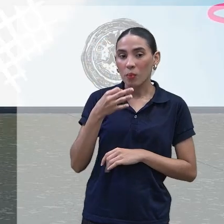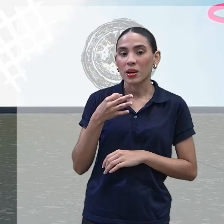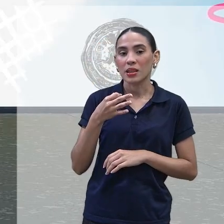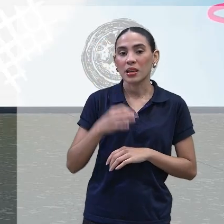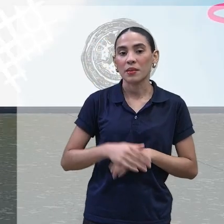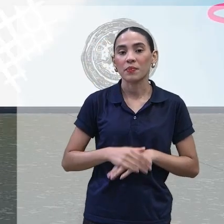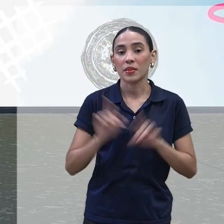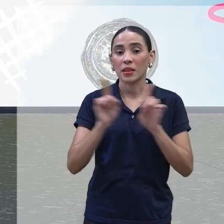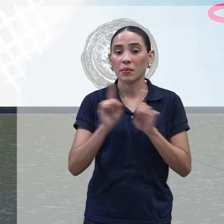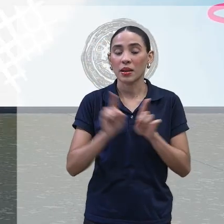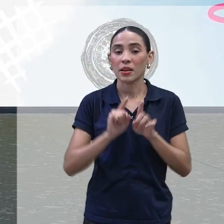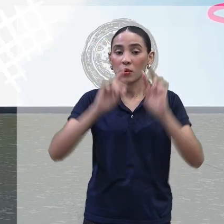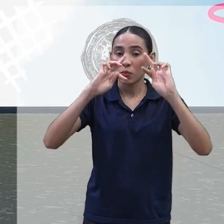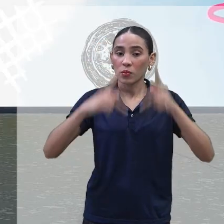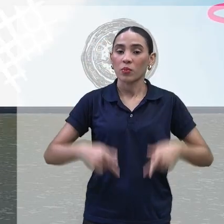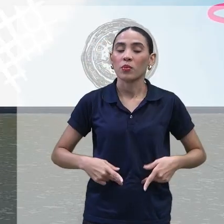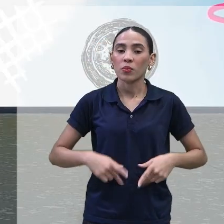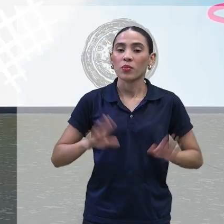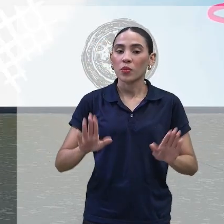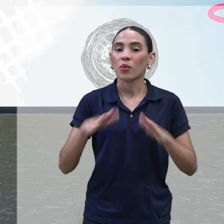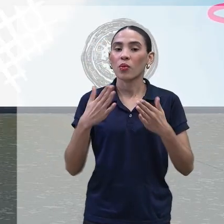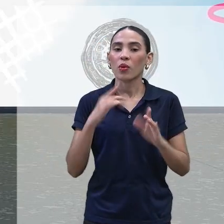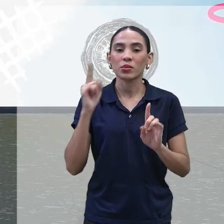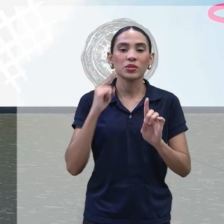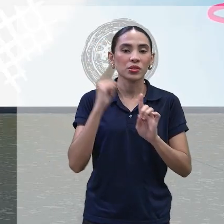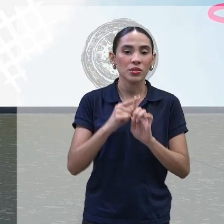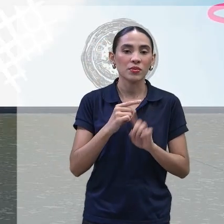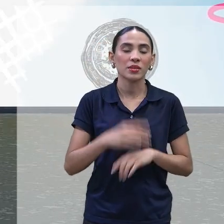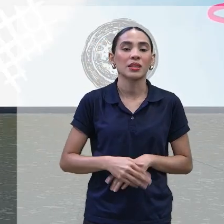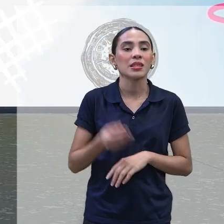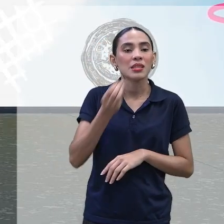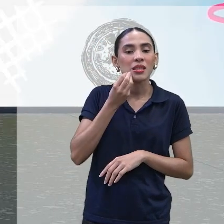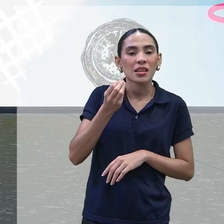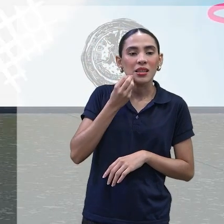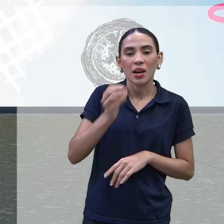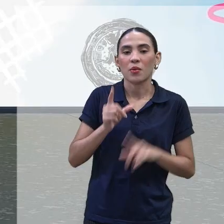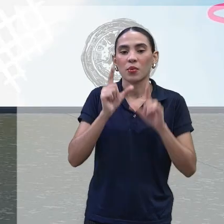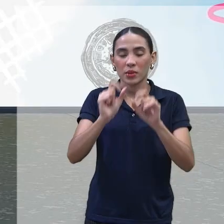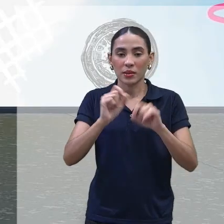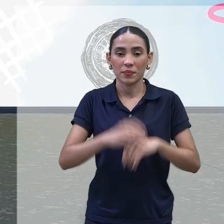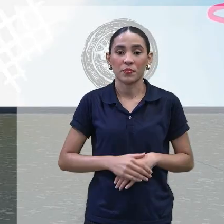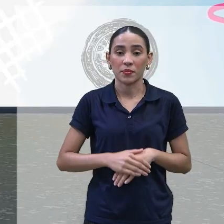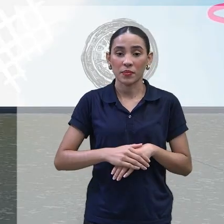compreender o ser reside aonde? Na busca por